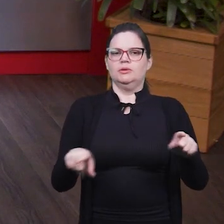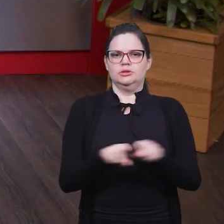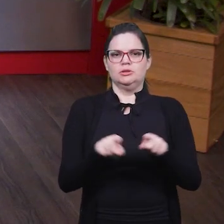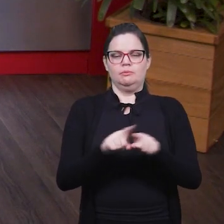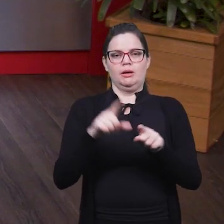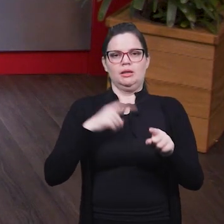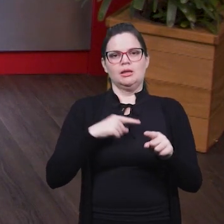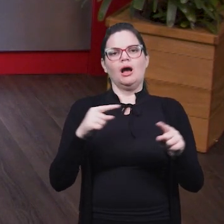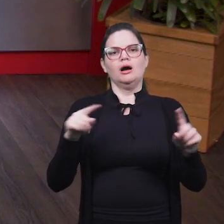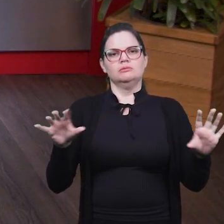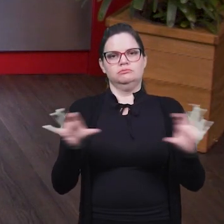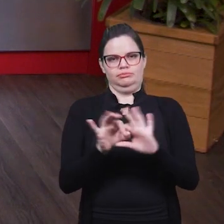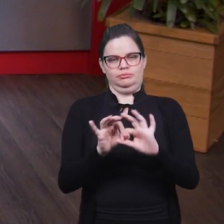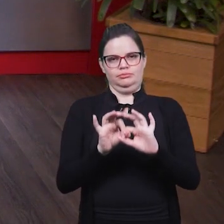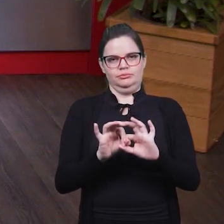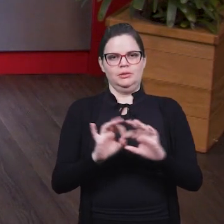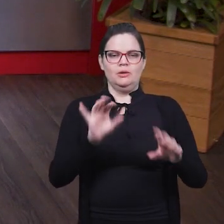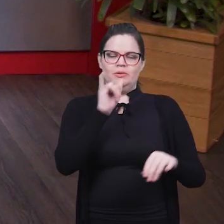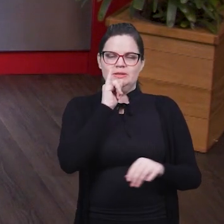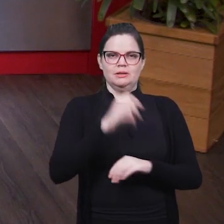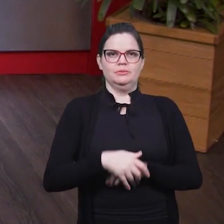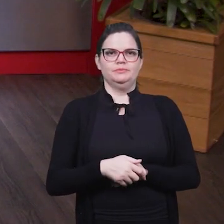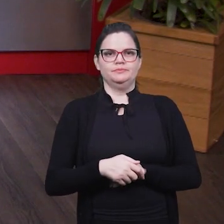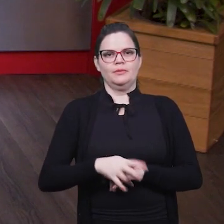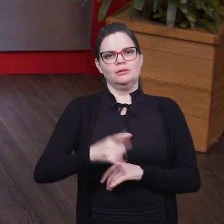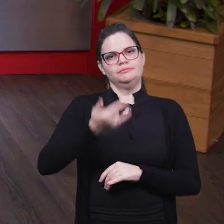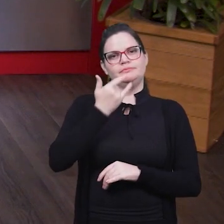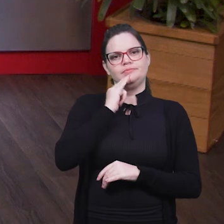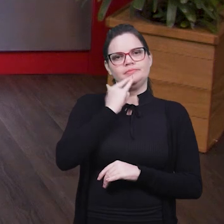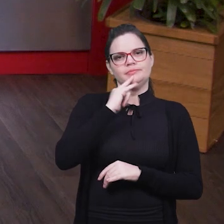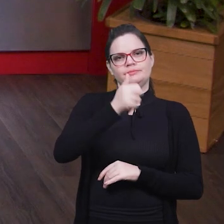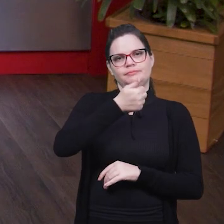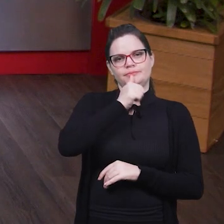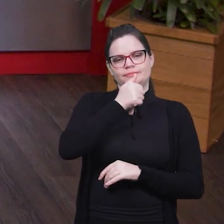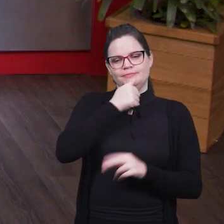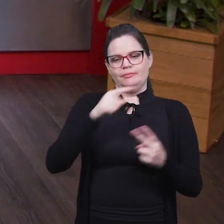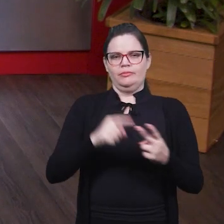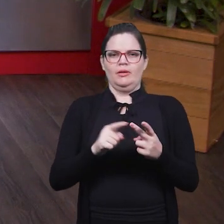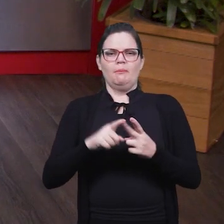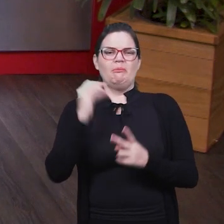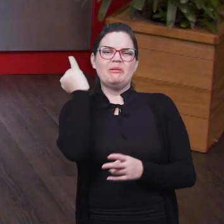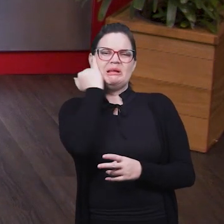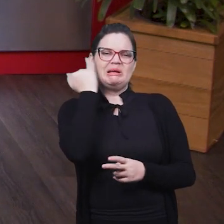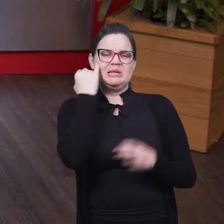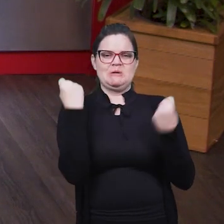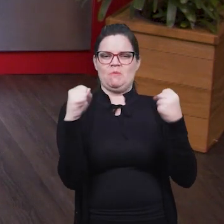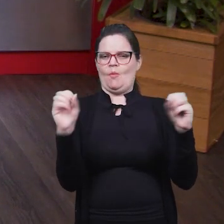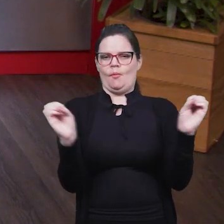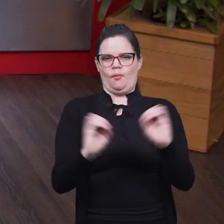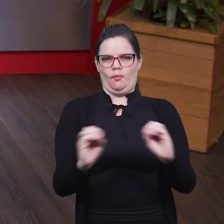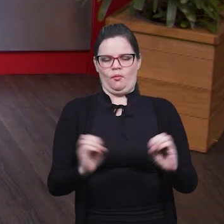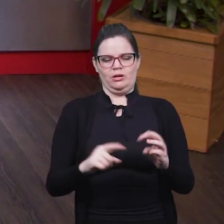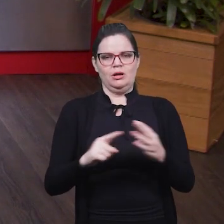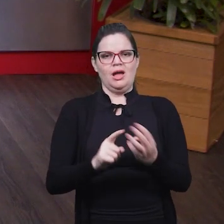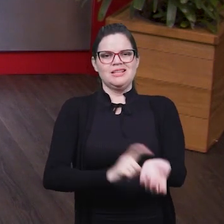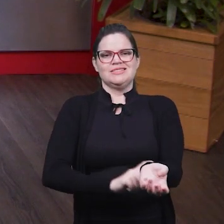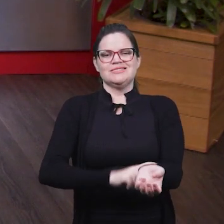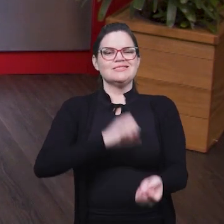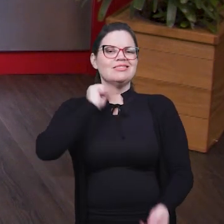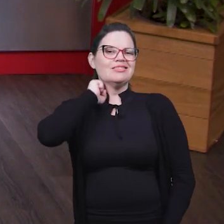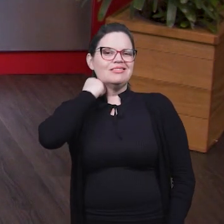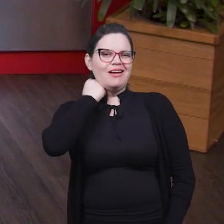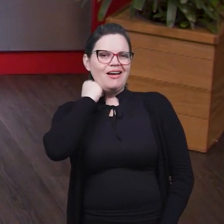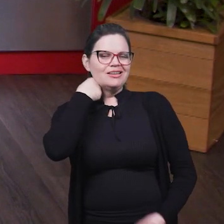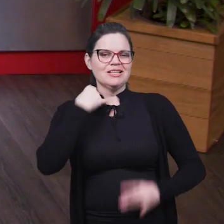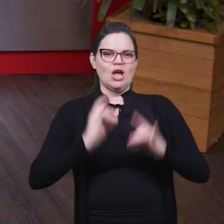relacionados ao seu aparecimento, como bebidas alcoólicas, sedentarismo, estresse, ineficiência dos